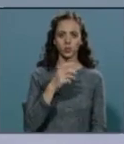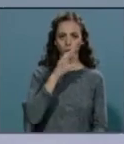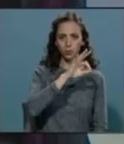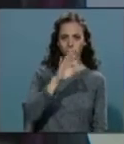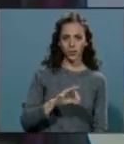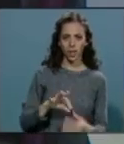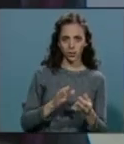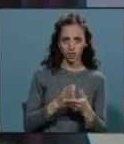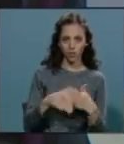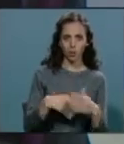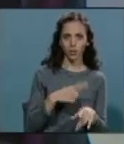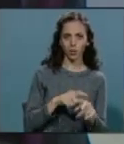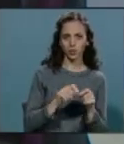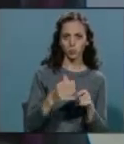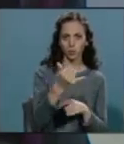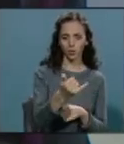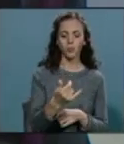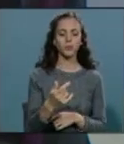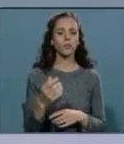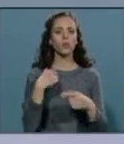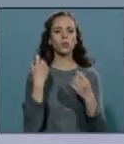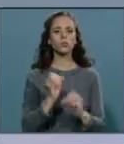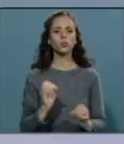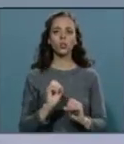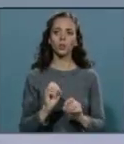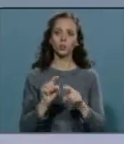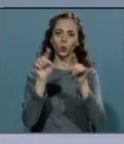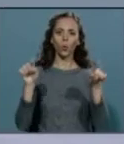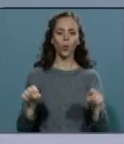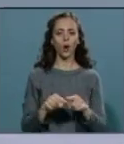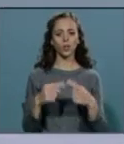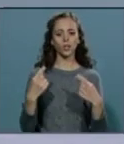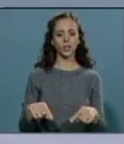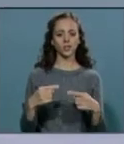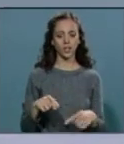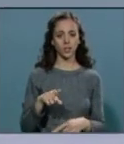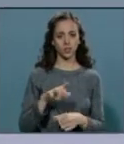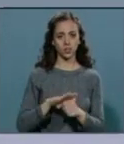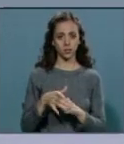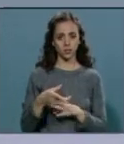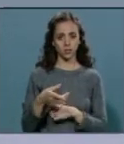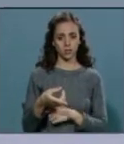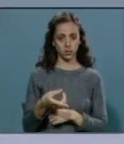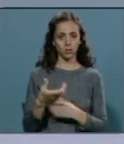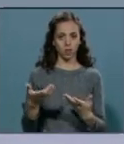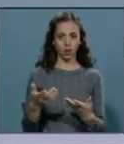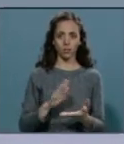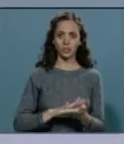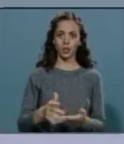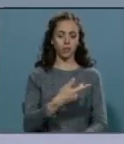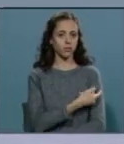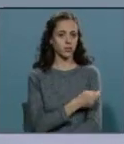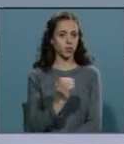nordeste gravar entender na próxima temporada não temos no quadro de da insistência do com é sim e sem